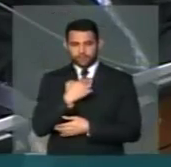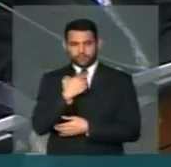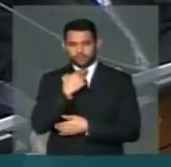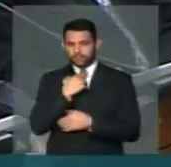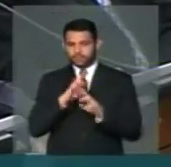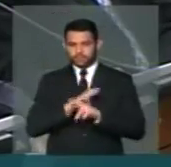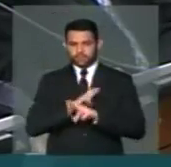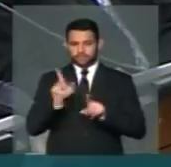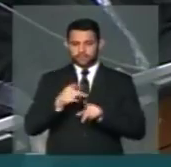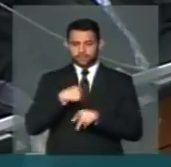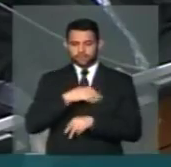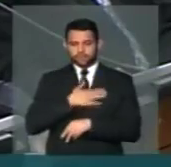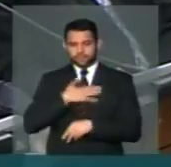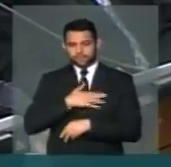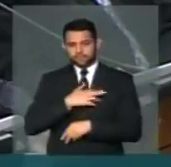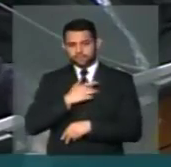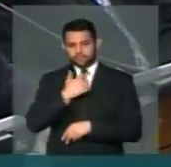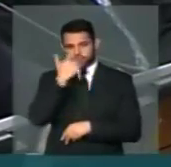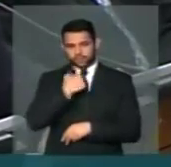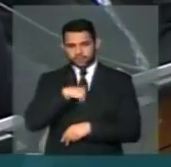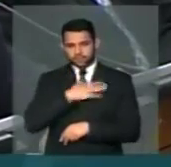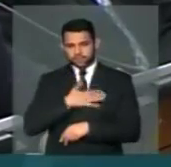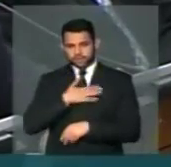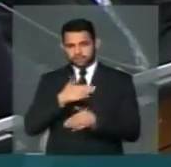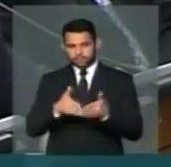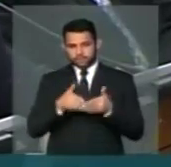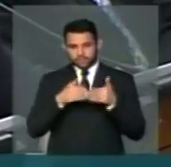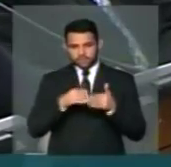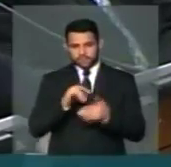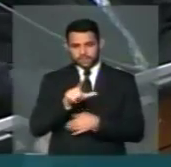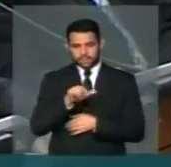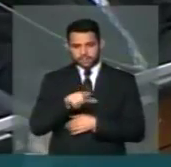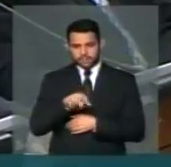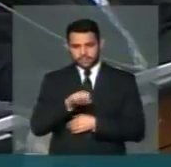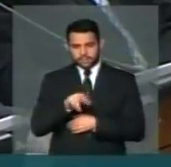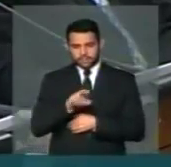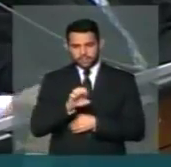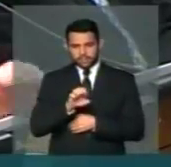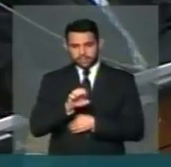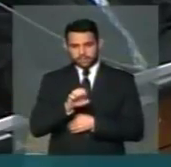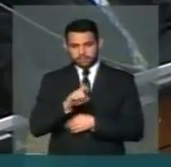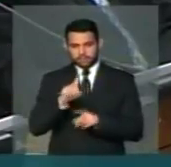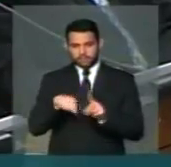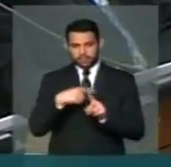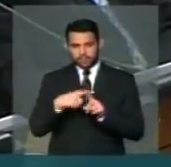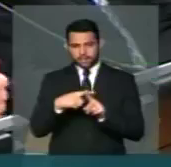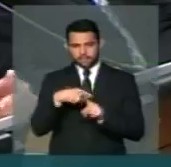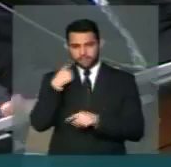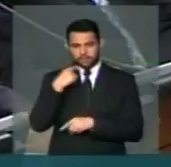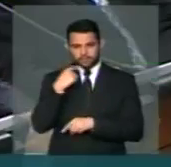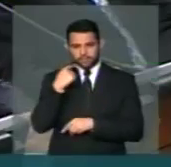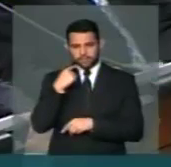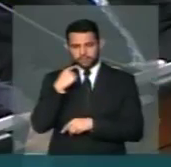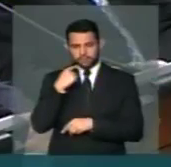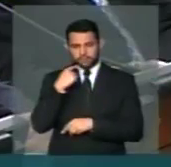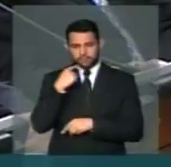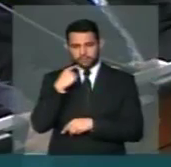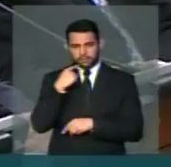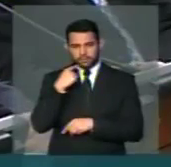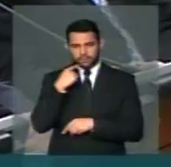diferente daquilo que eu desejo para os outros, não desejar para mim. Quero pedir licença, então, ao deputado Elisiane, mais precisamente ao deputado